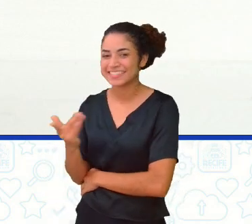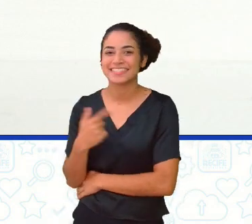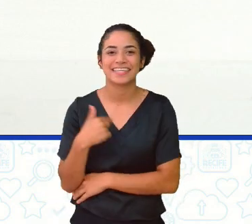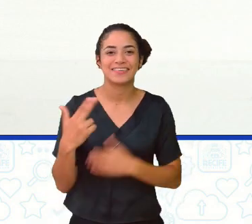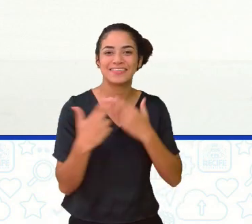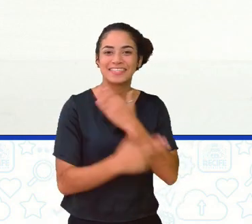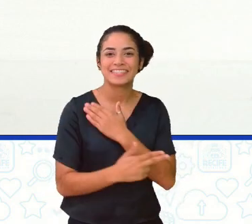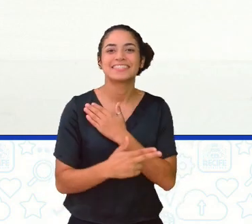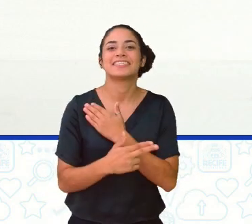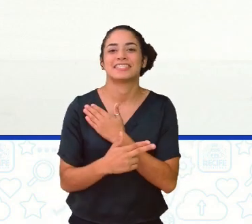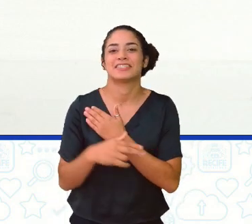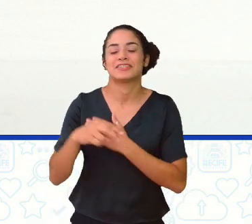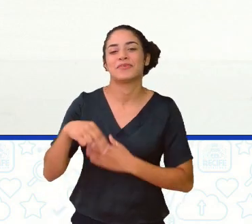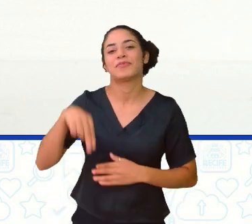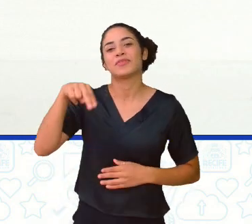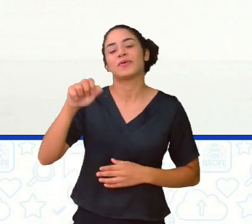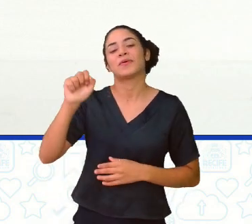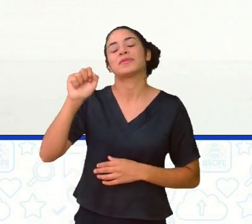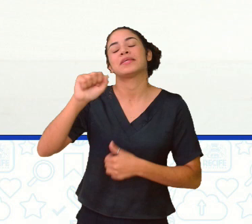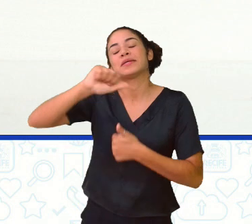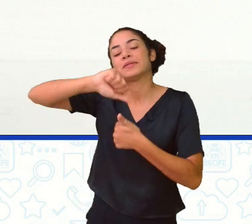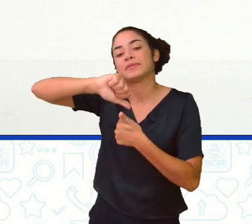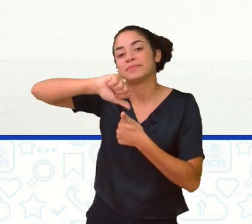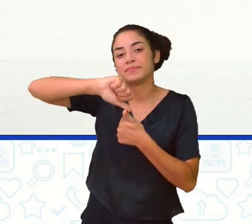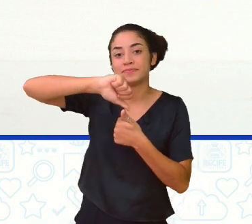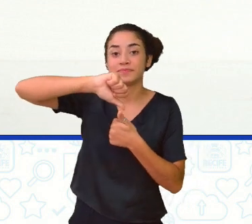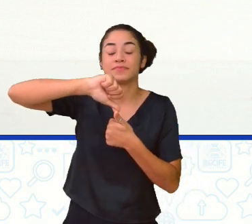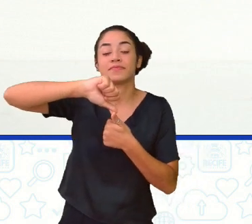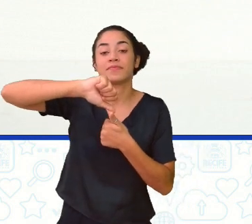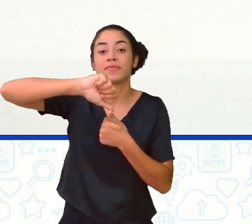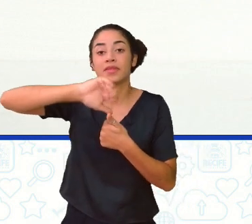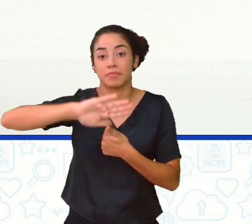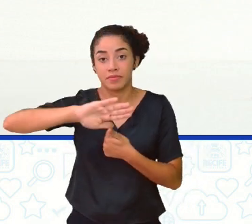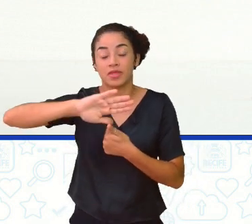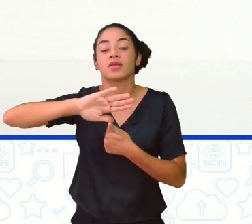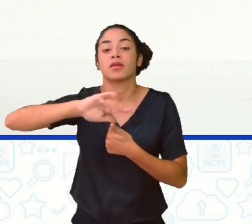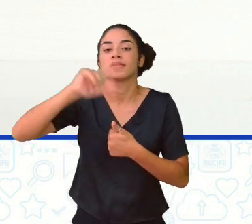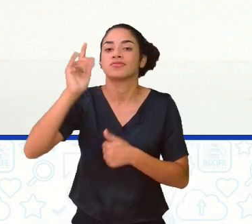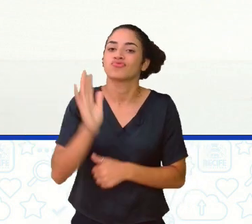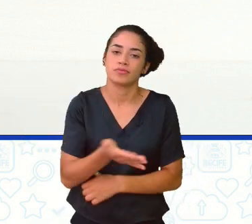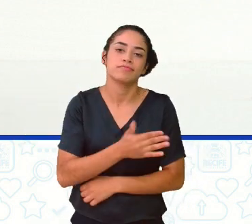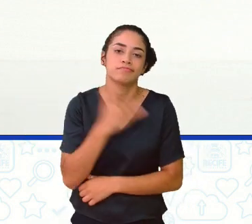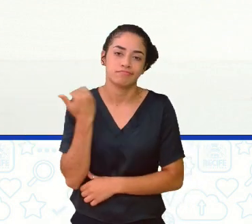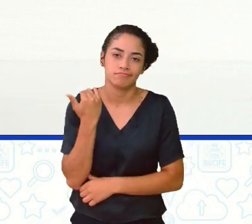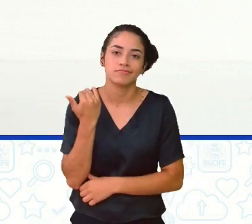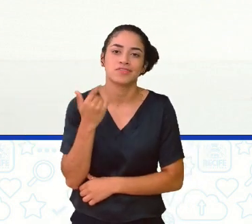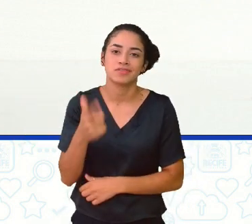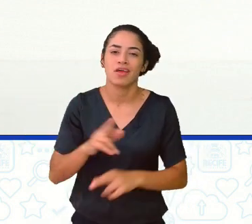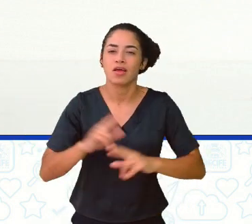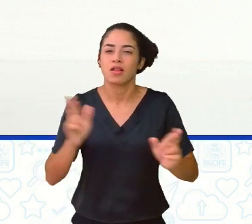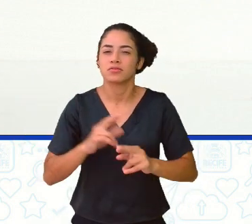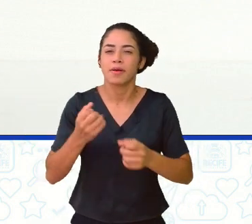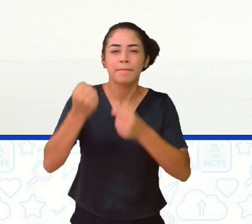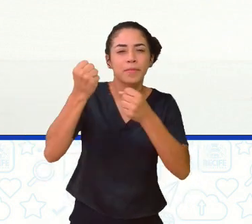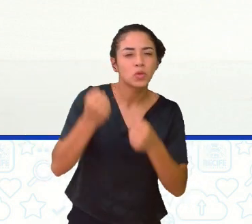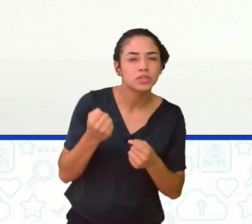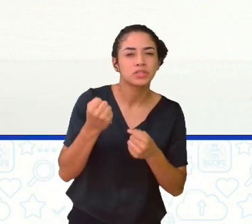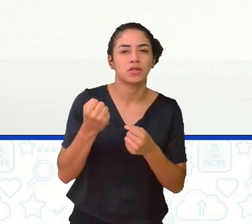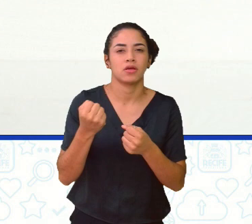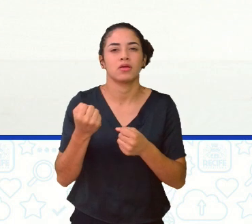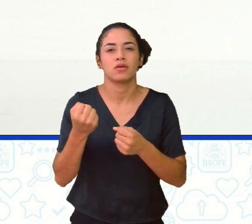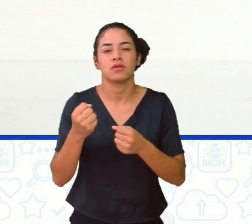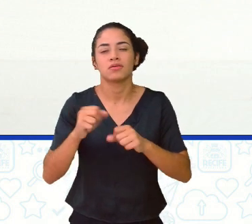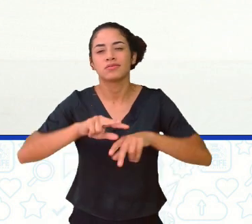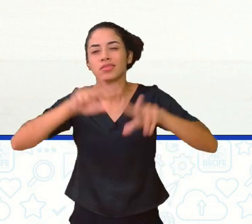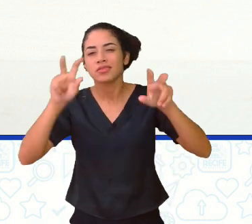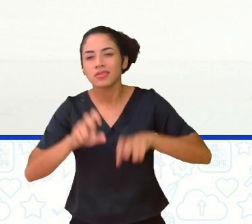autora norte-americana, já falecida, né, que fala muito sobre relações de poder, questões raciais,